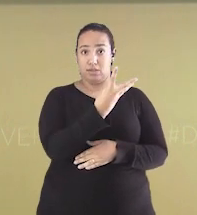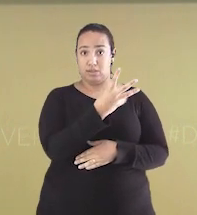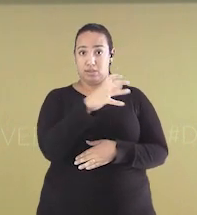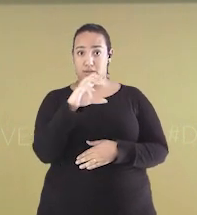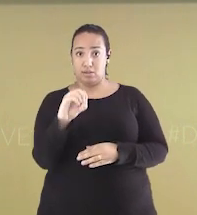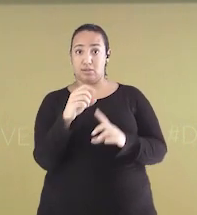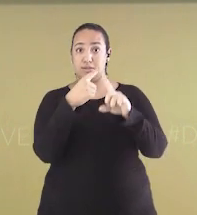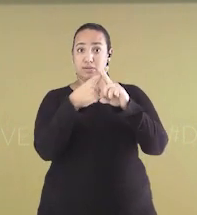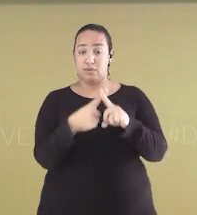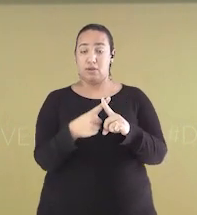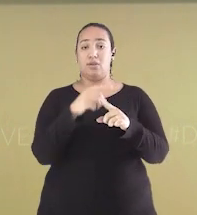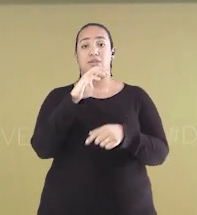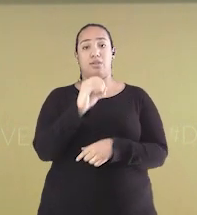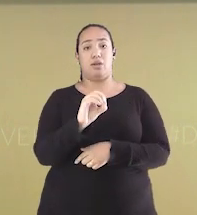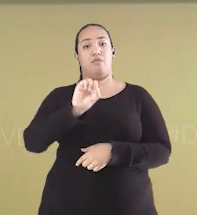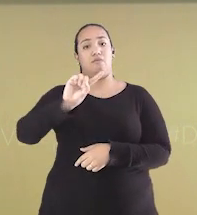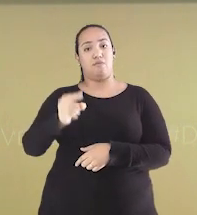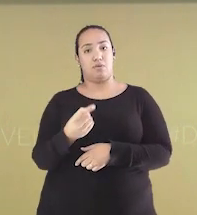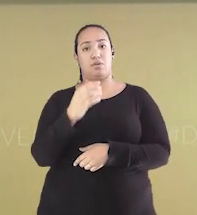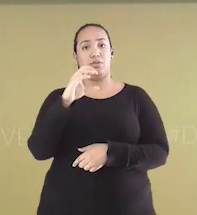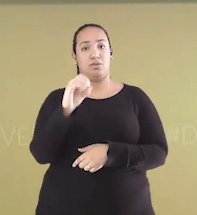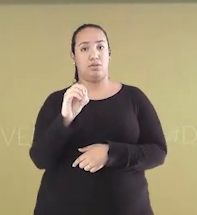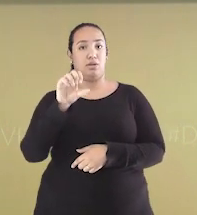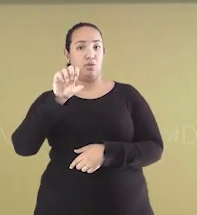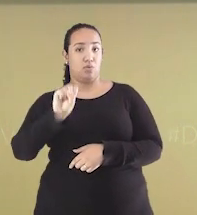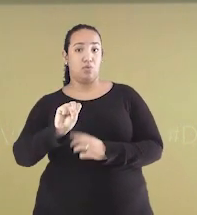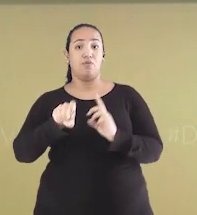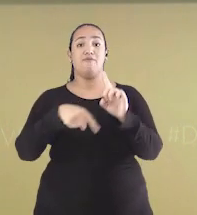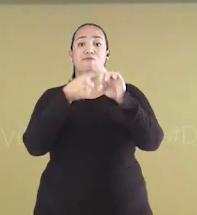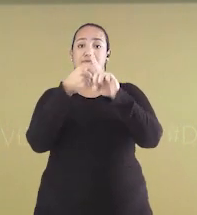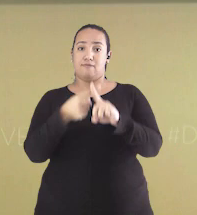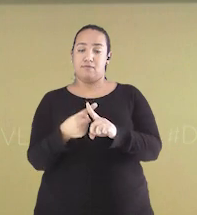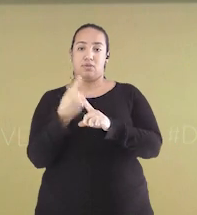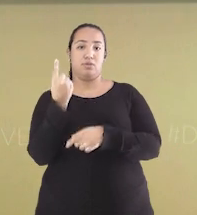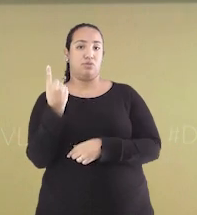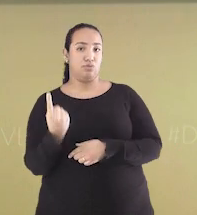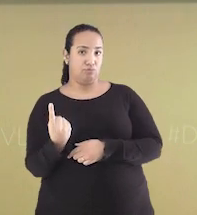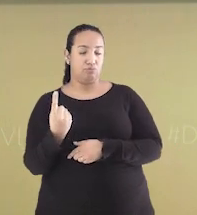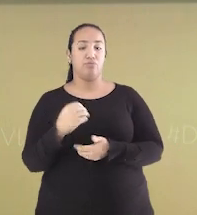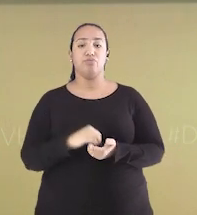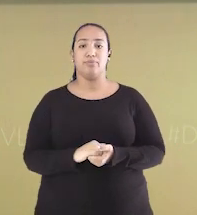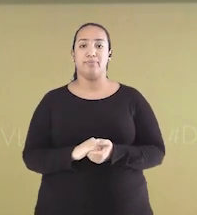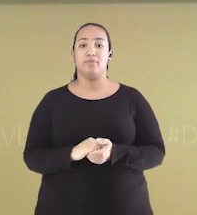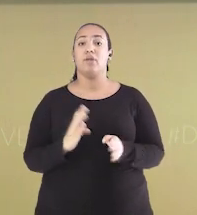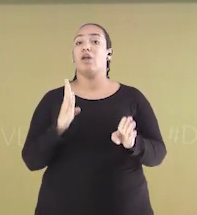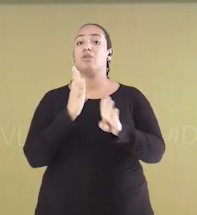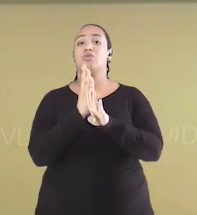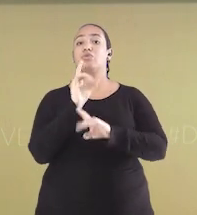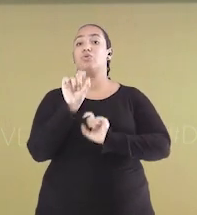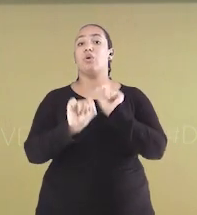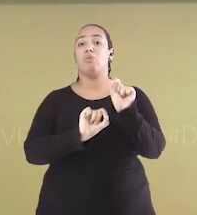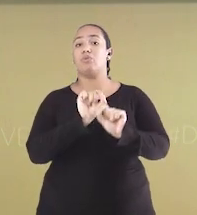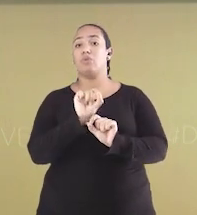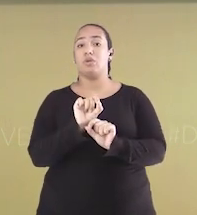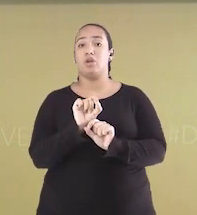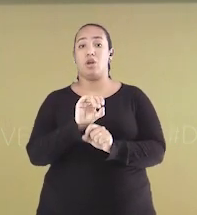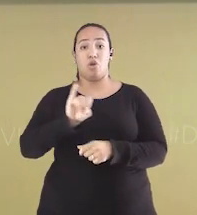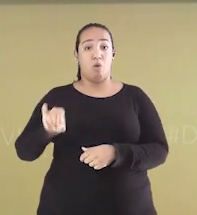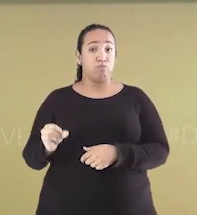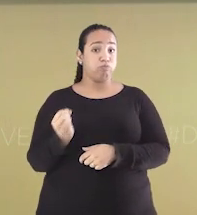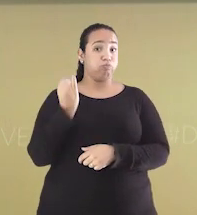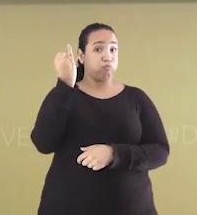300 vezes 0,08 vezes 1. E vamos descobrir que os juros vai ser